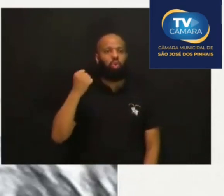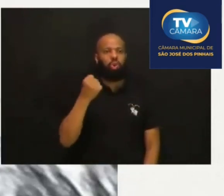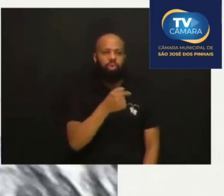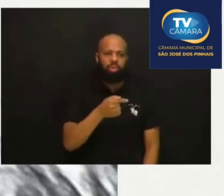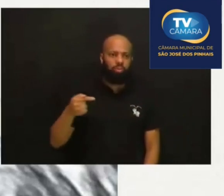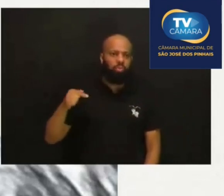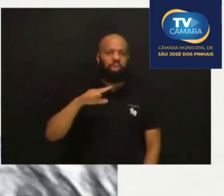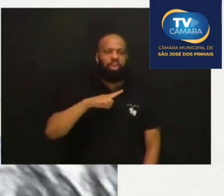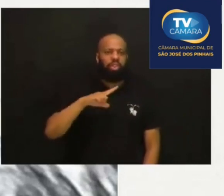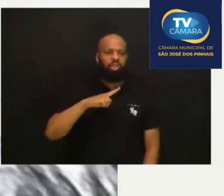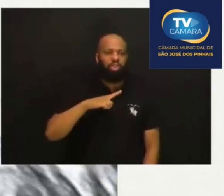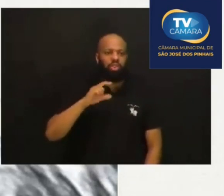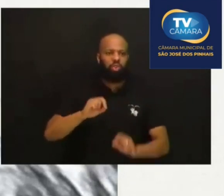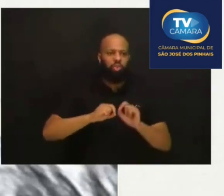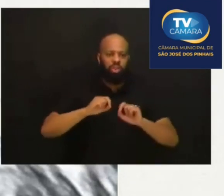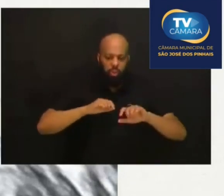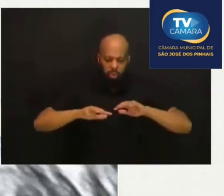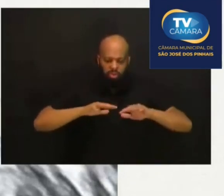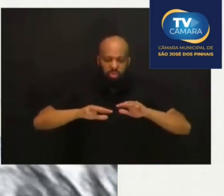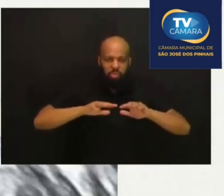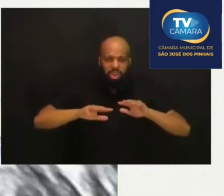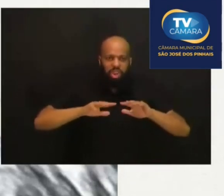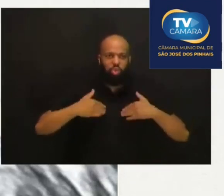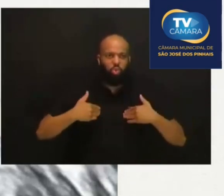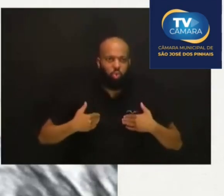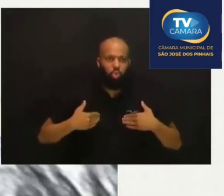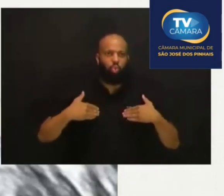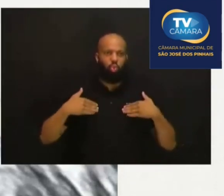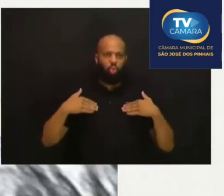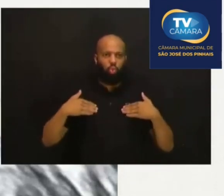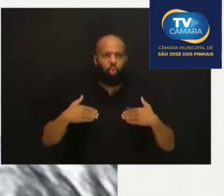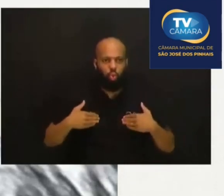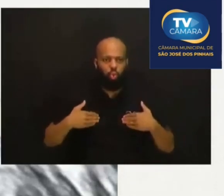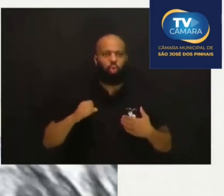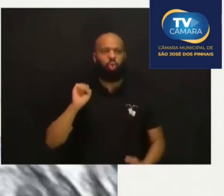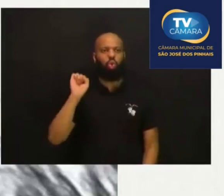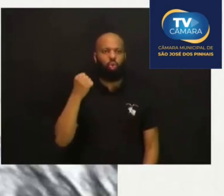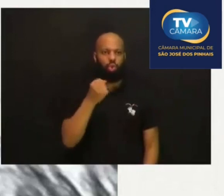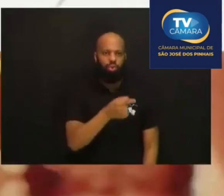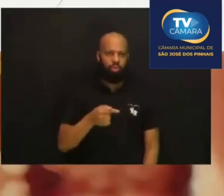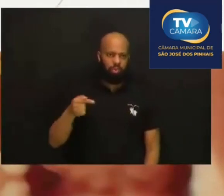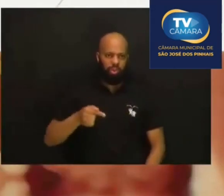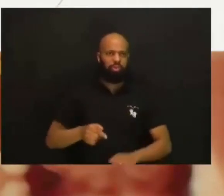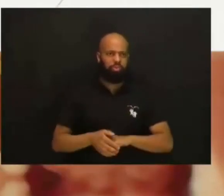estava pulando, dobrando o corpo com 8 semanas.